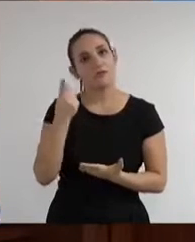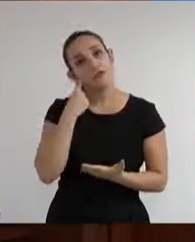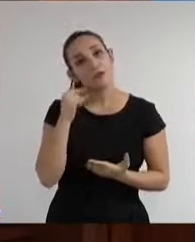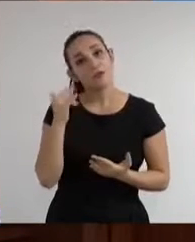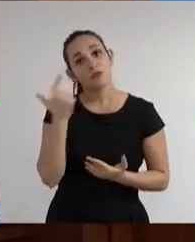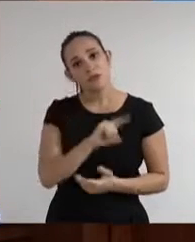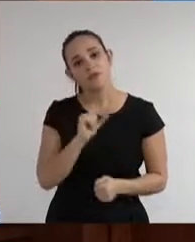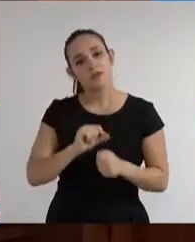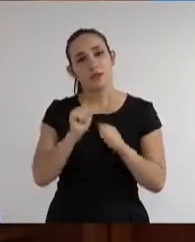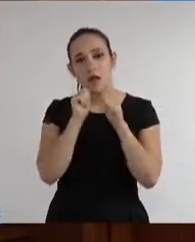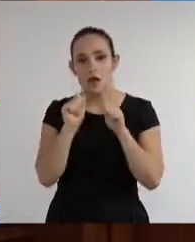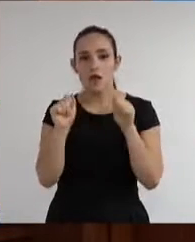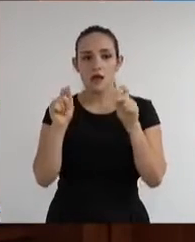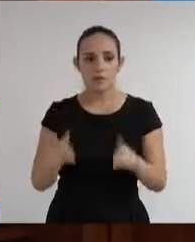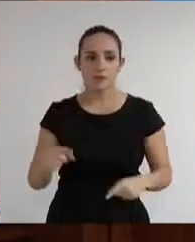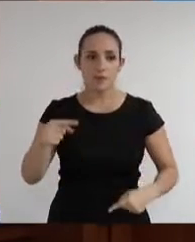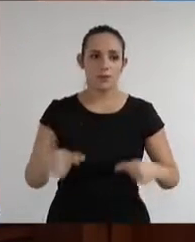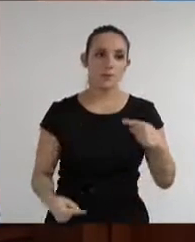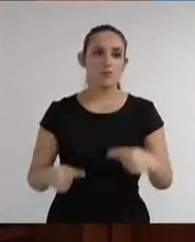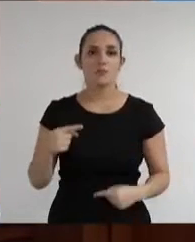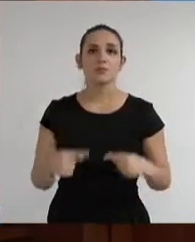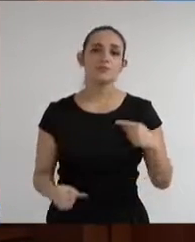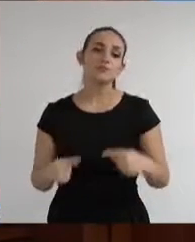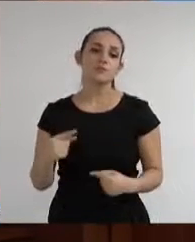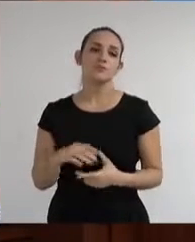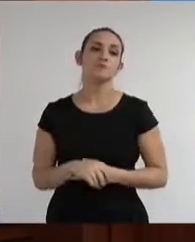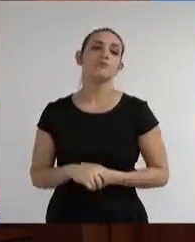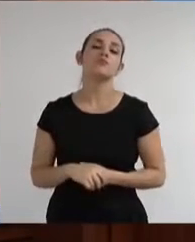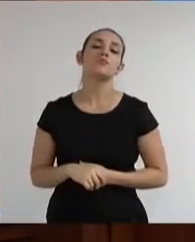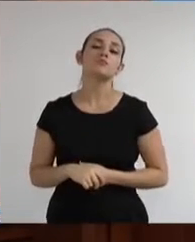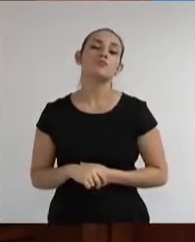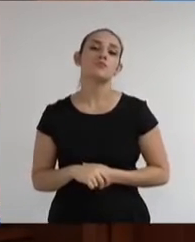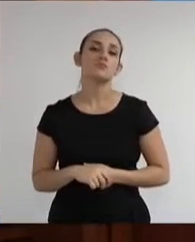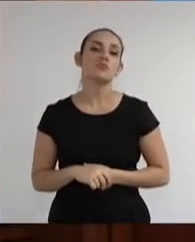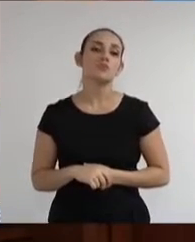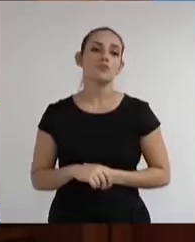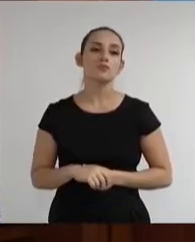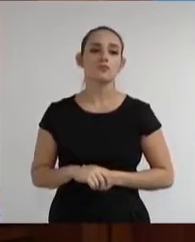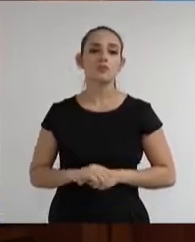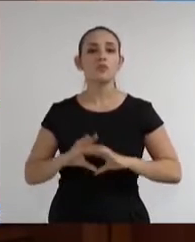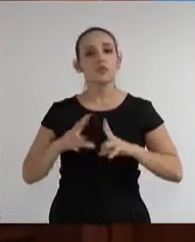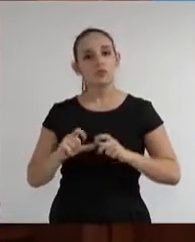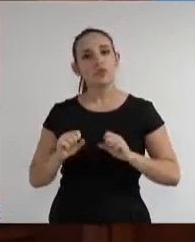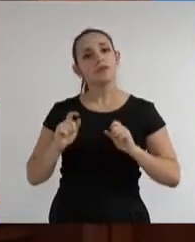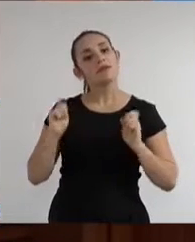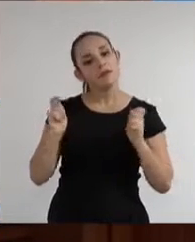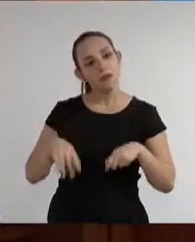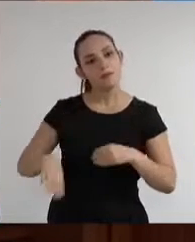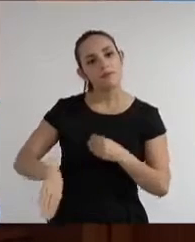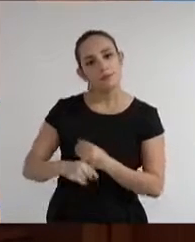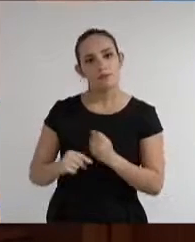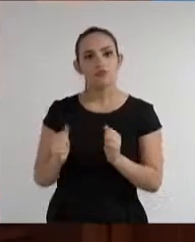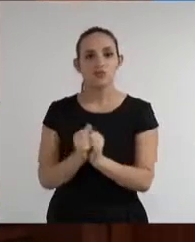uma audiência pública aqui e discutir os segmentos, discutir, na verdade, aquilo que a gente pode acrescentar, estar somando com a